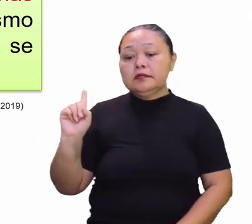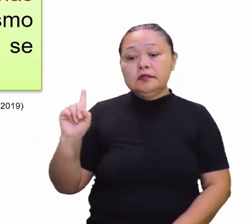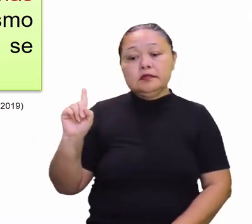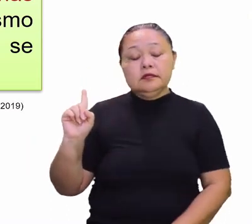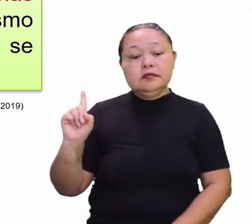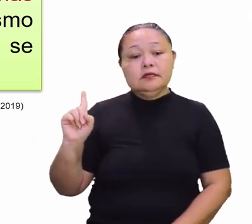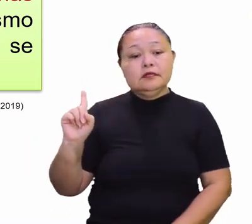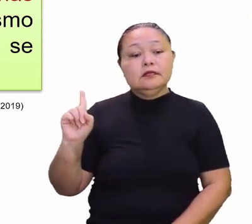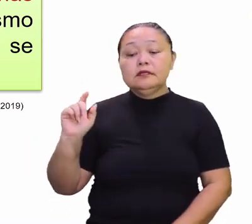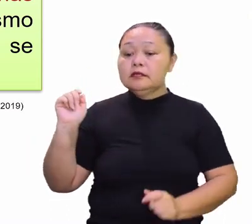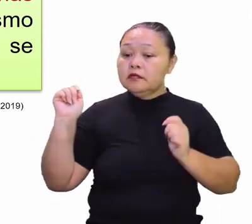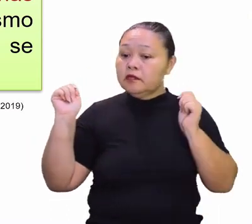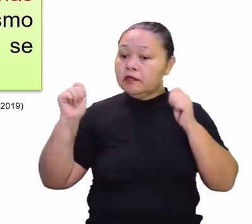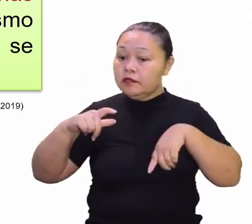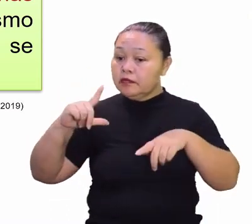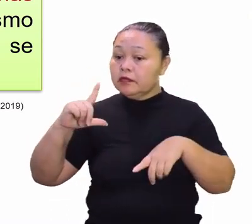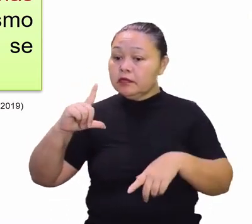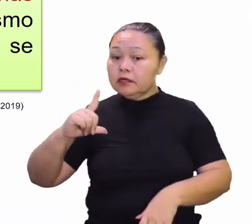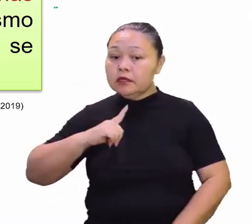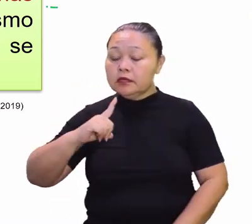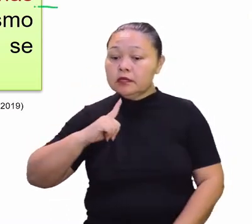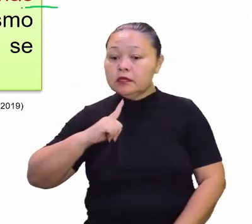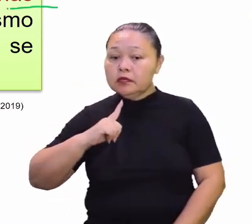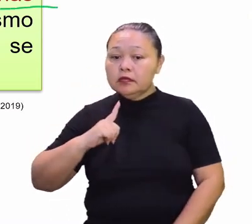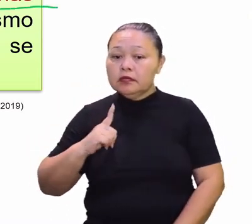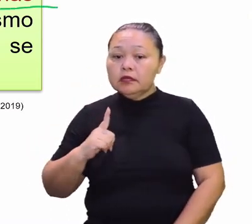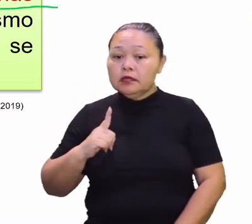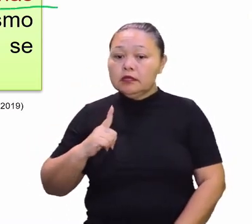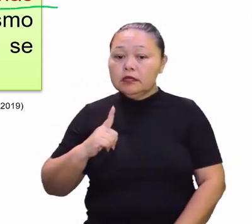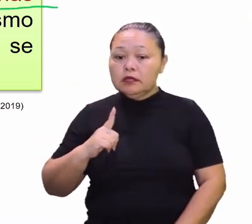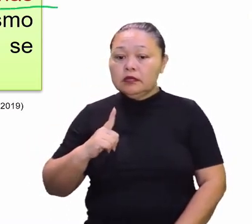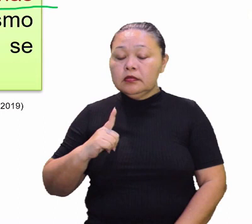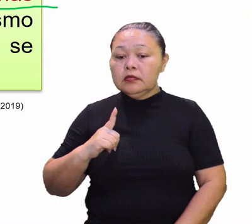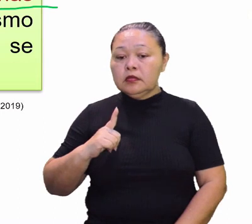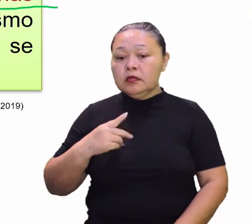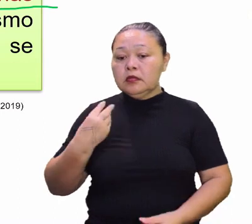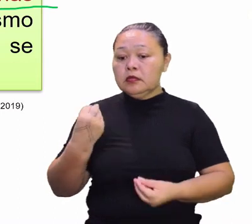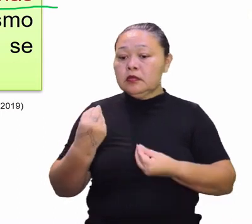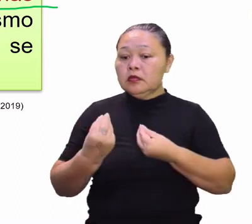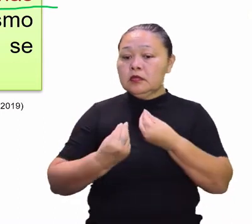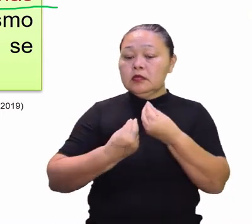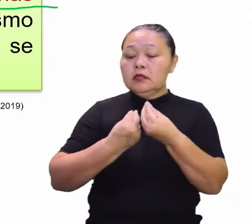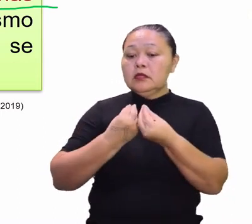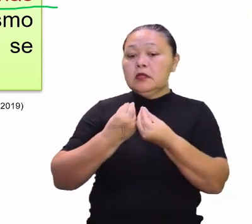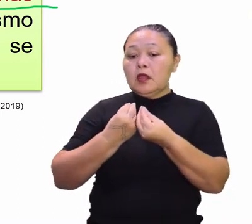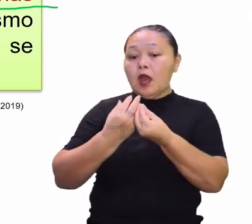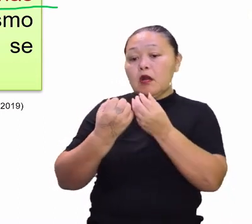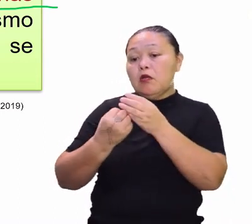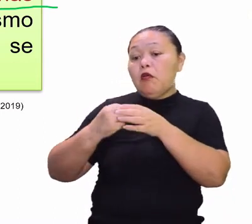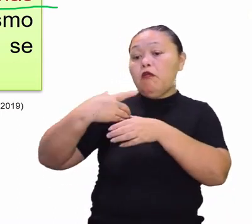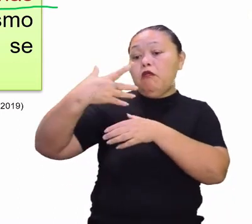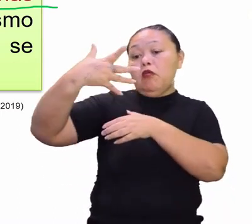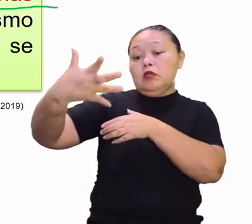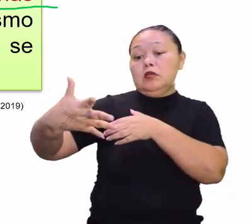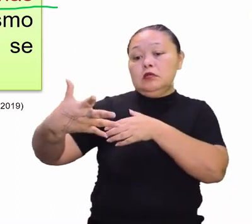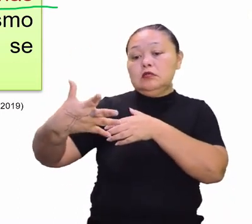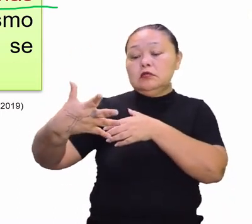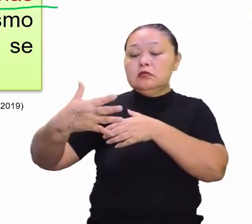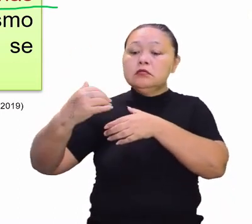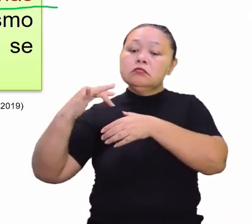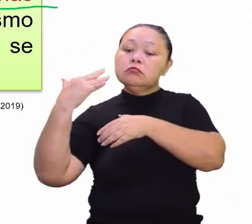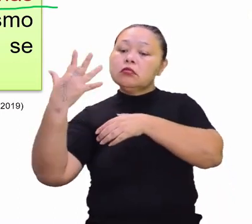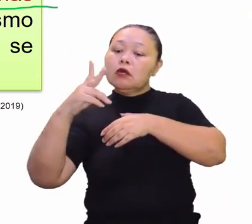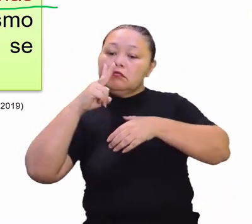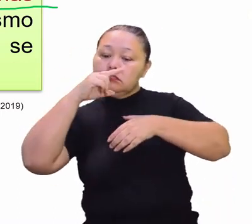Ela só pode existir através de forças exógenas, exposta a